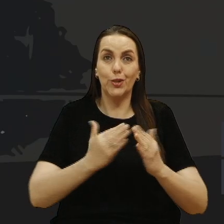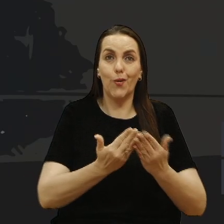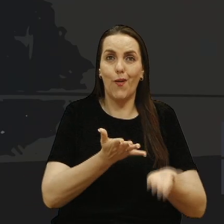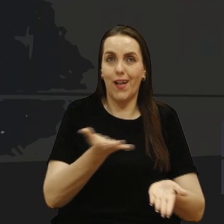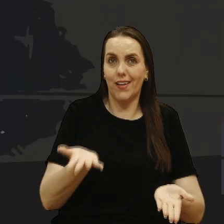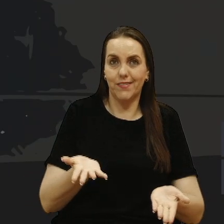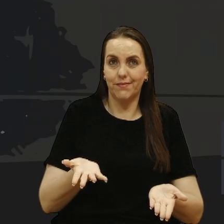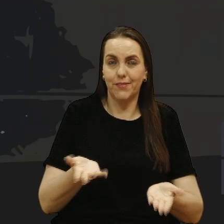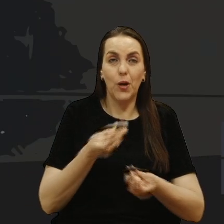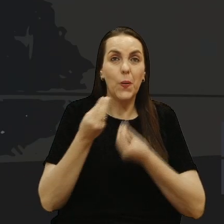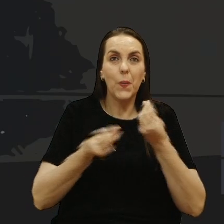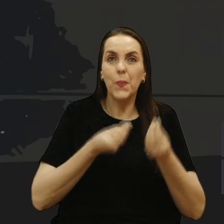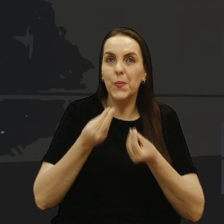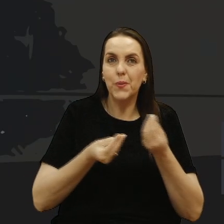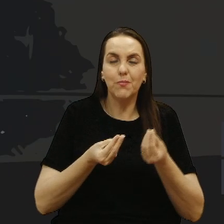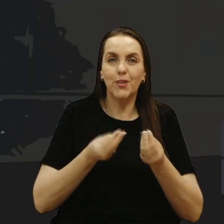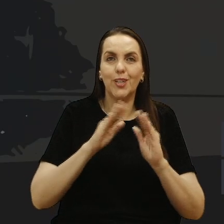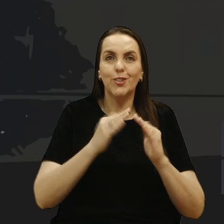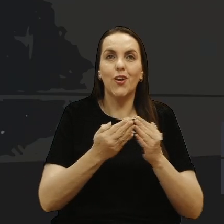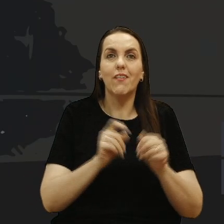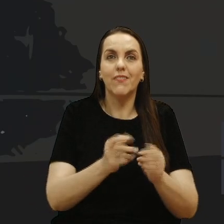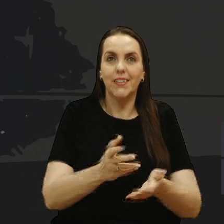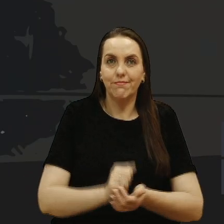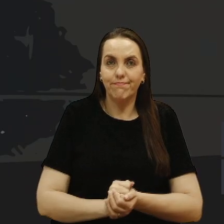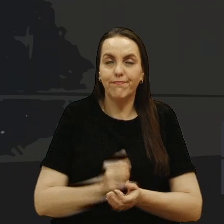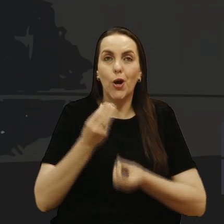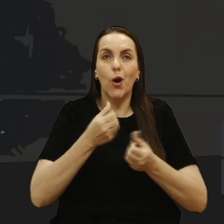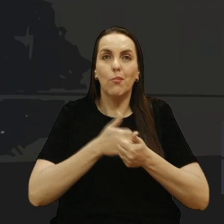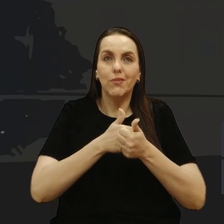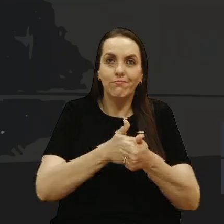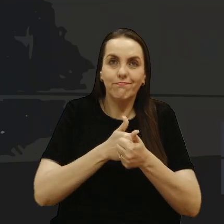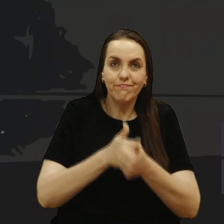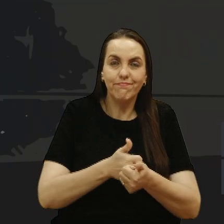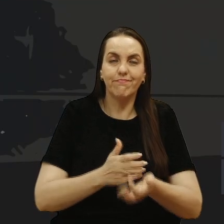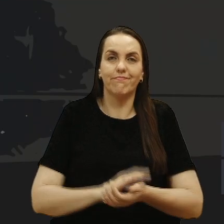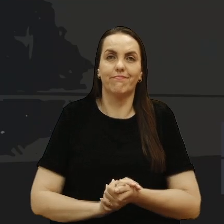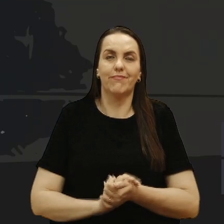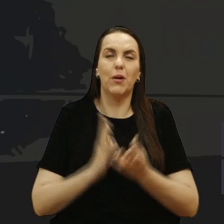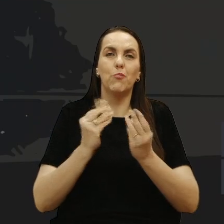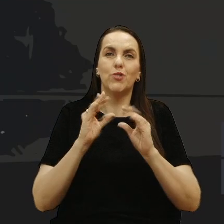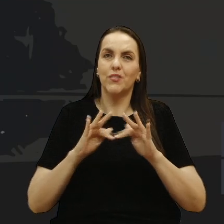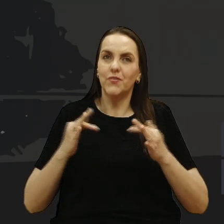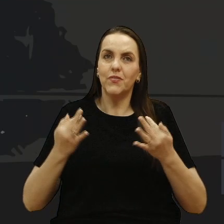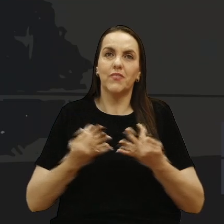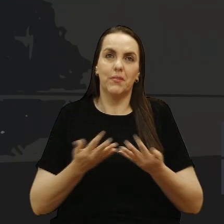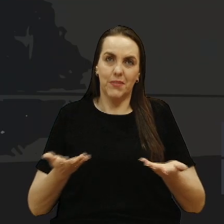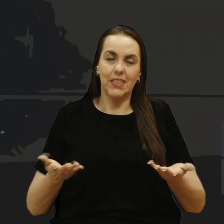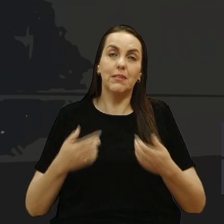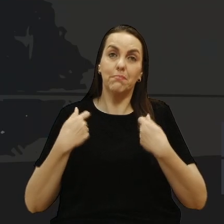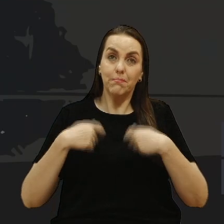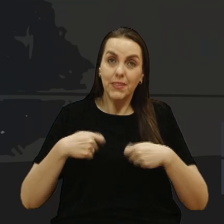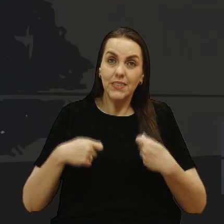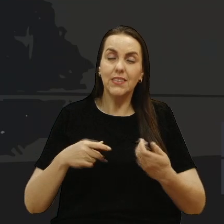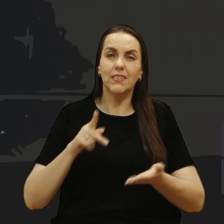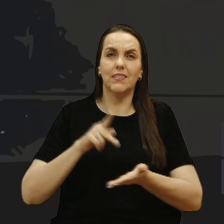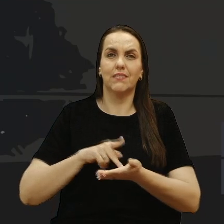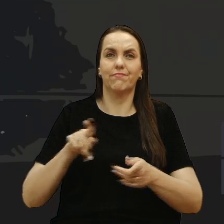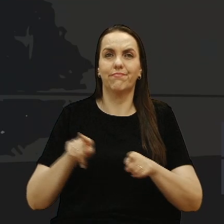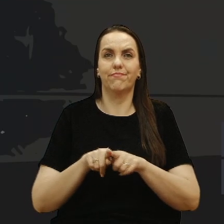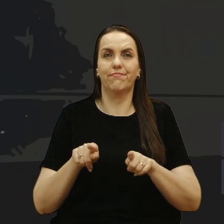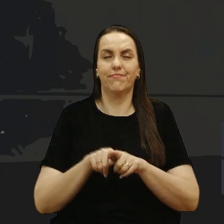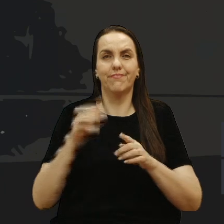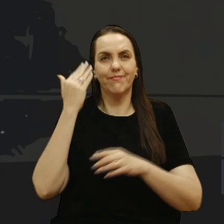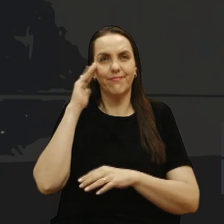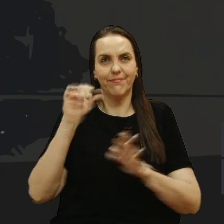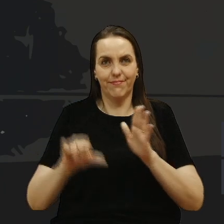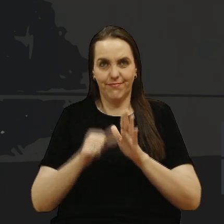exemplo, como a escola faz, como é que é o acompanhamento? E para muitas famílias que precisam também entender um pouco melhor. Então, a